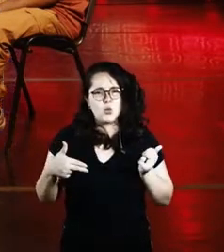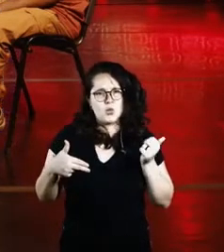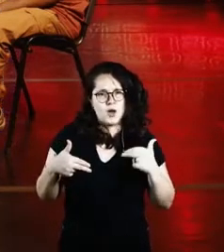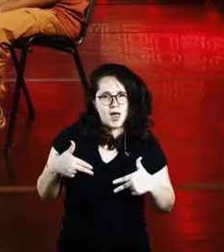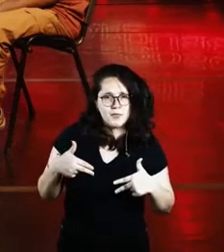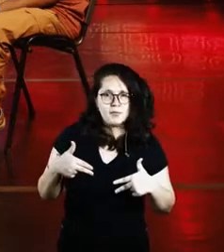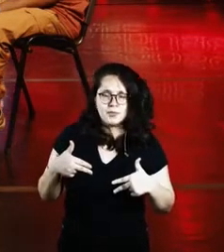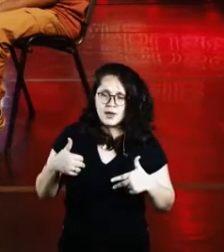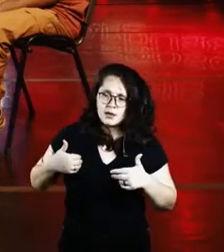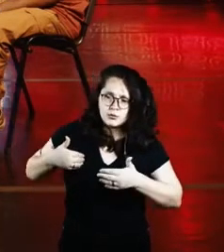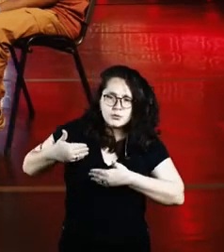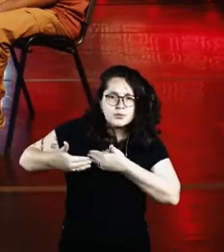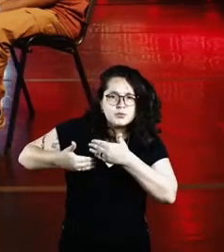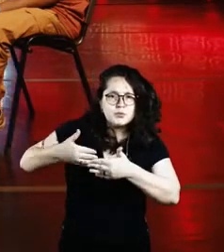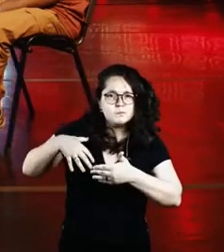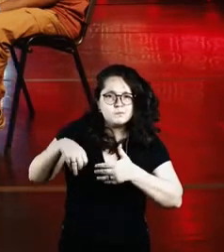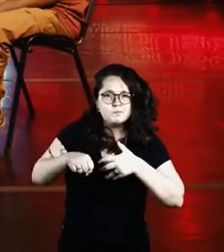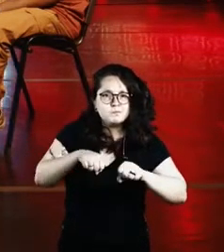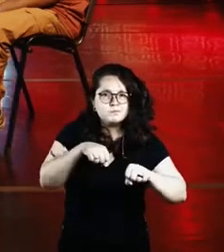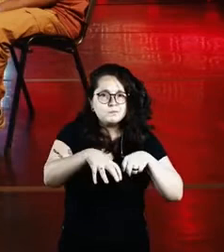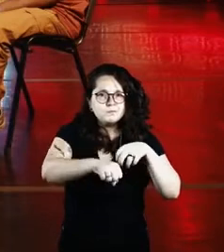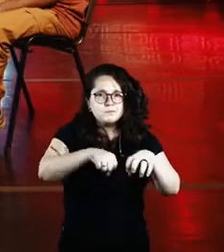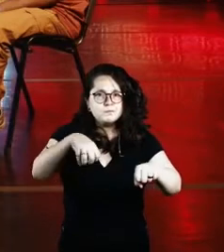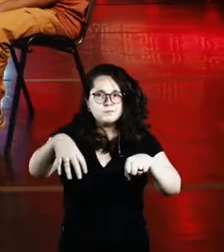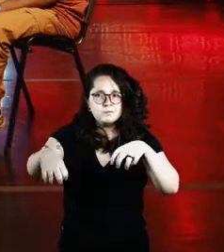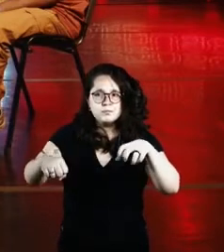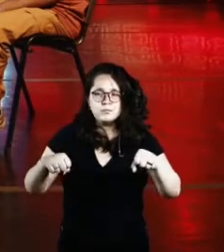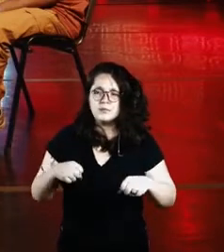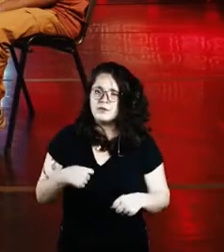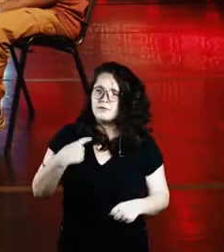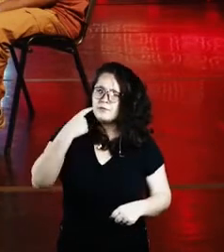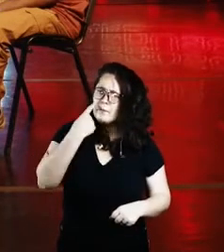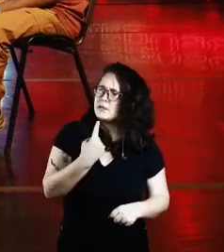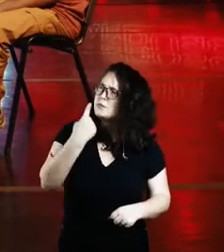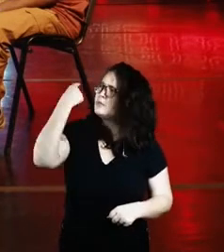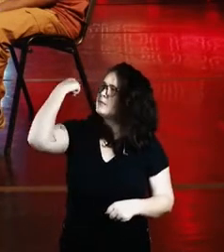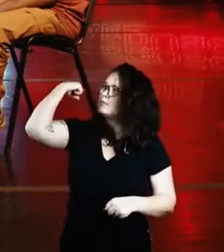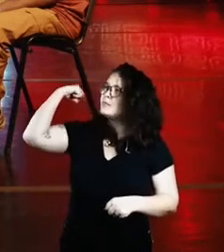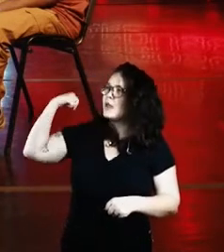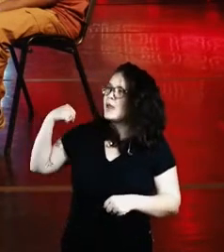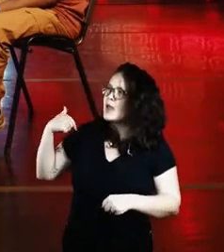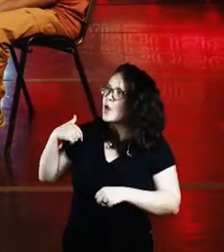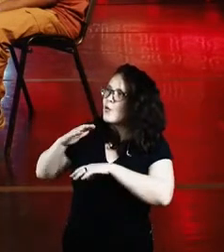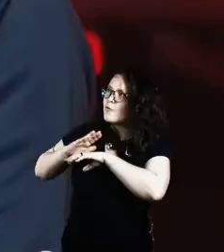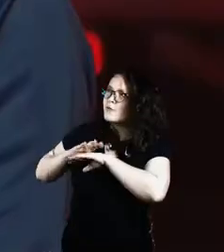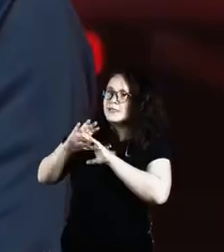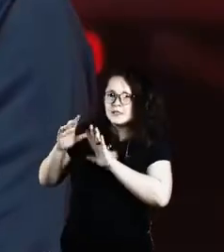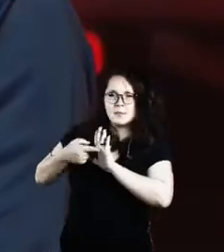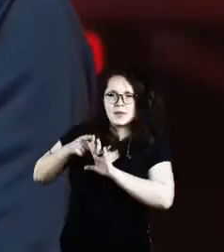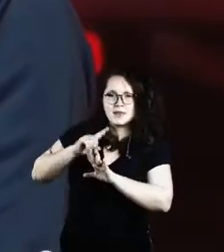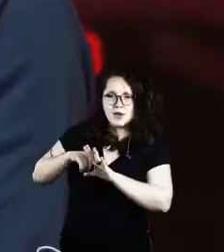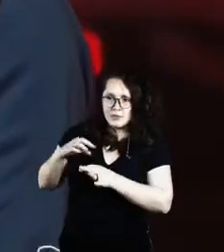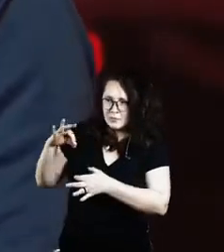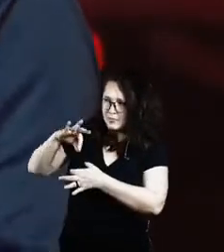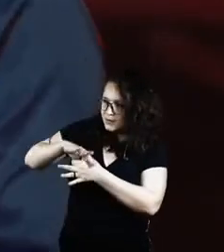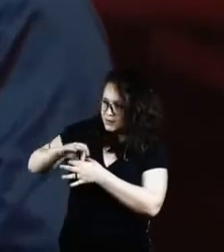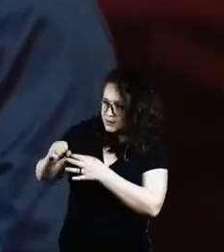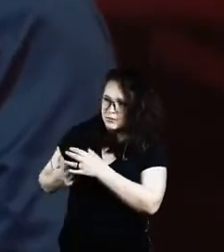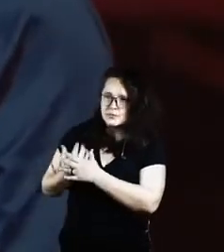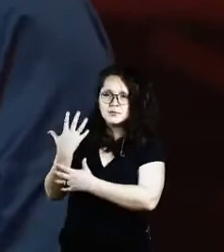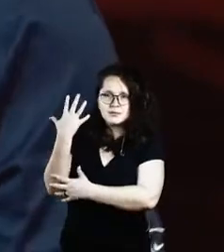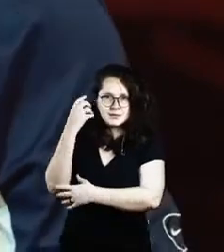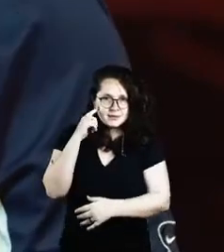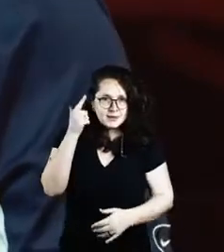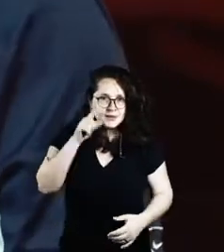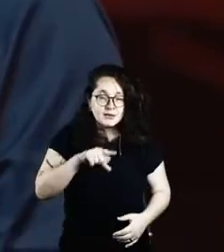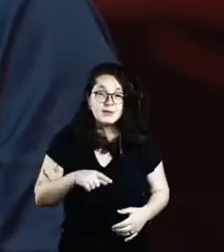conseguiu galgar até hoje? Assim, tipo, meu, eu plantei essa semente, olha onde chegou essa parada aí. Ou você acha que... Eu tentei fazer